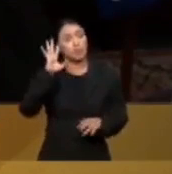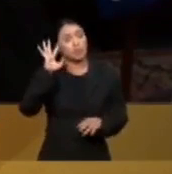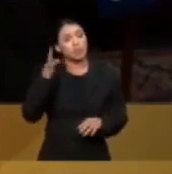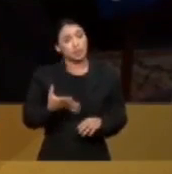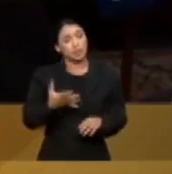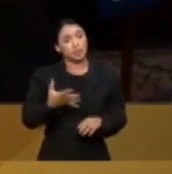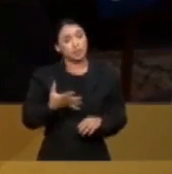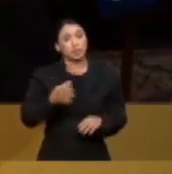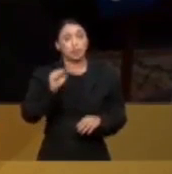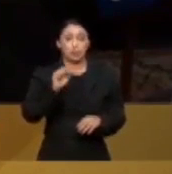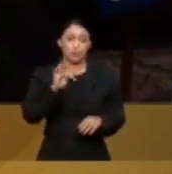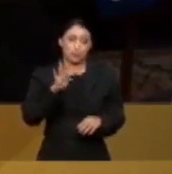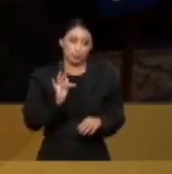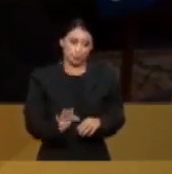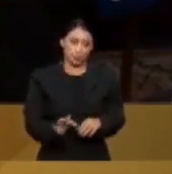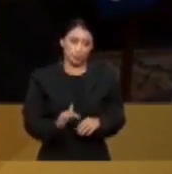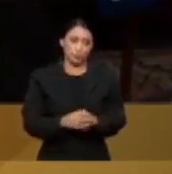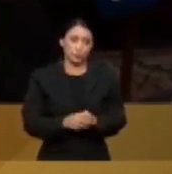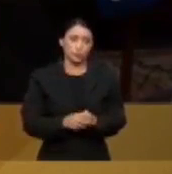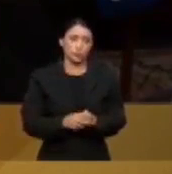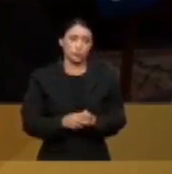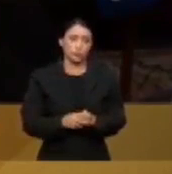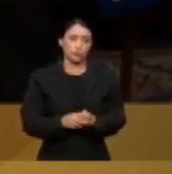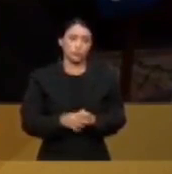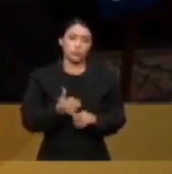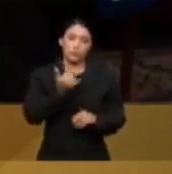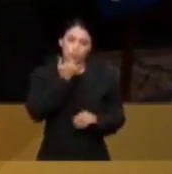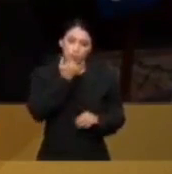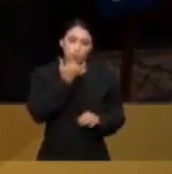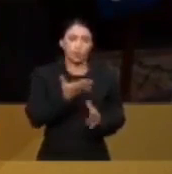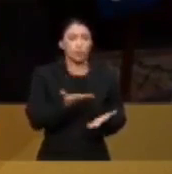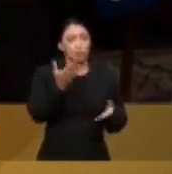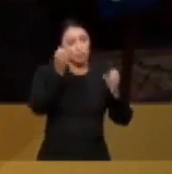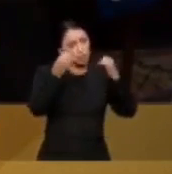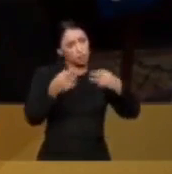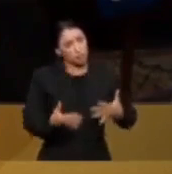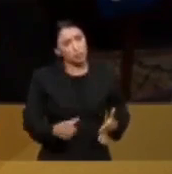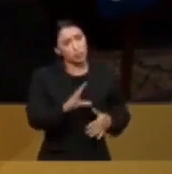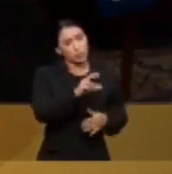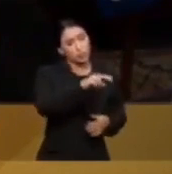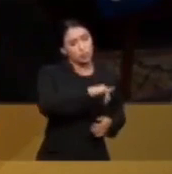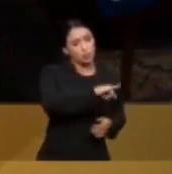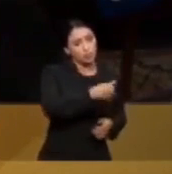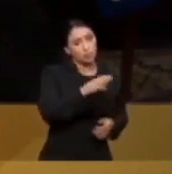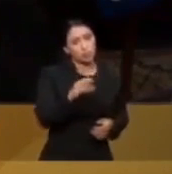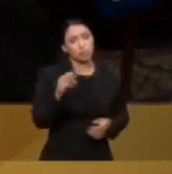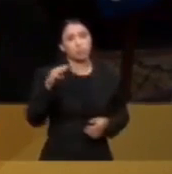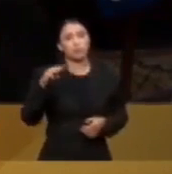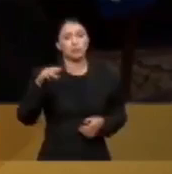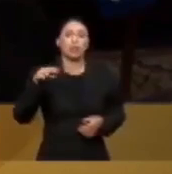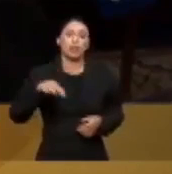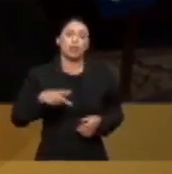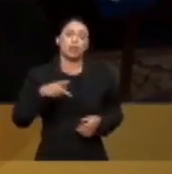da Tavênia, para conhecer dos atos e das ações contra atos do CNJ e do CNMP, não